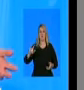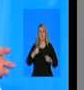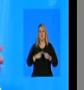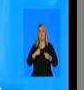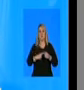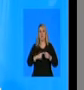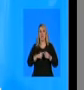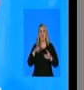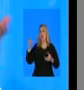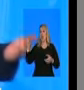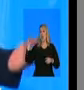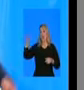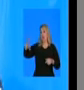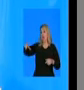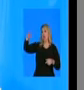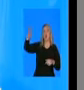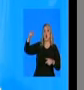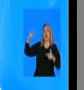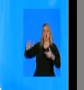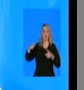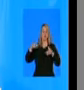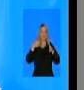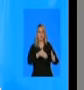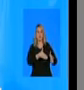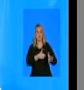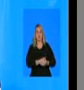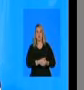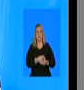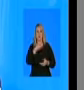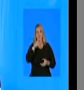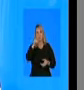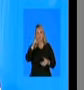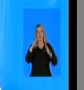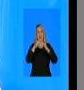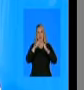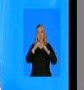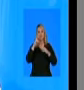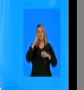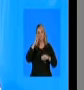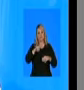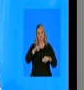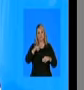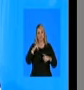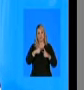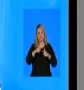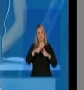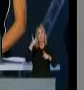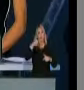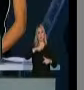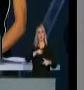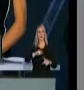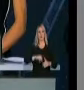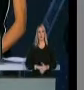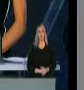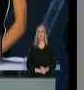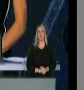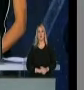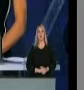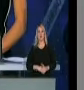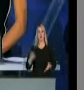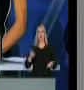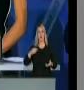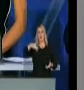pelo lobby. Então, eu prometo a você que está em casa que nós vamos rever esse sistema. Agora é a vez da pergunta do jornalista Maurício